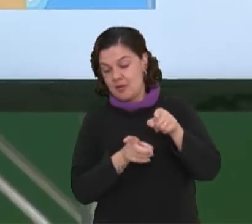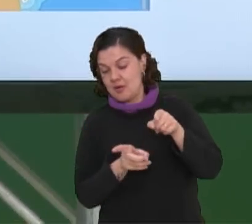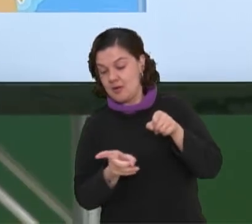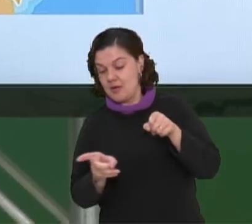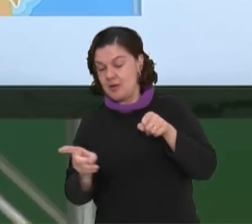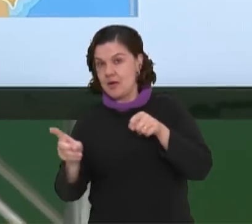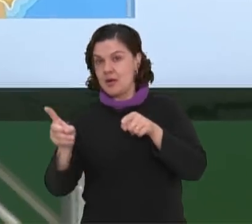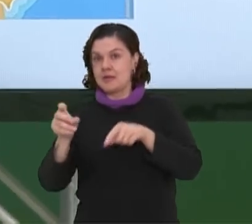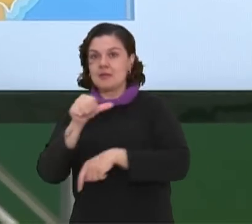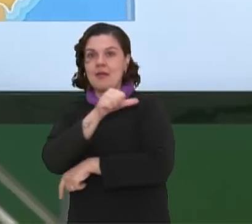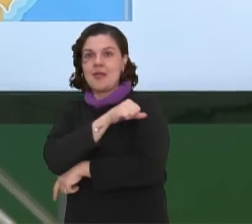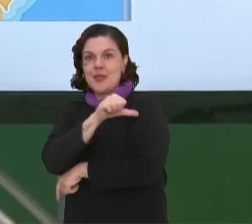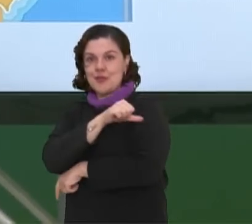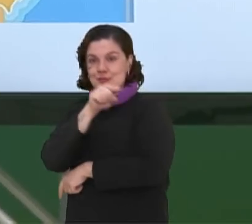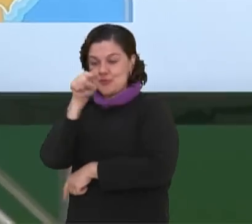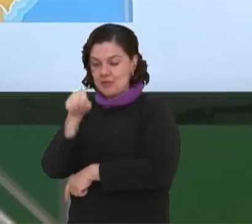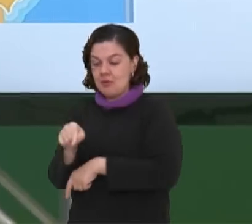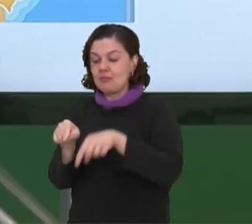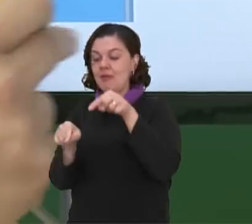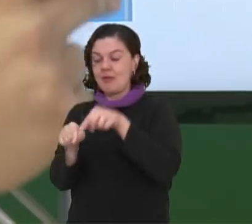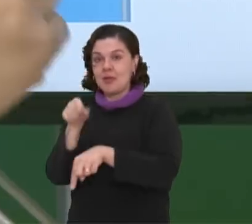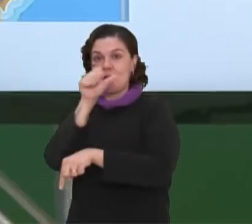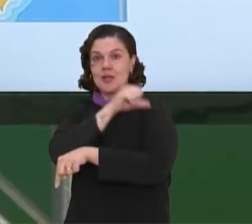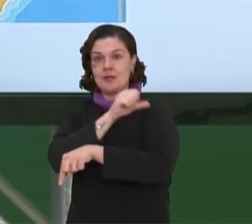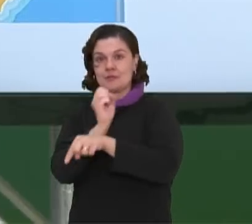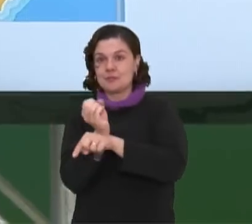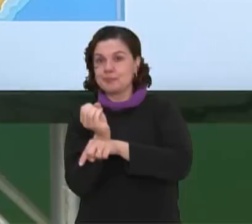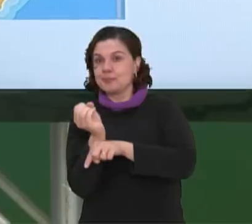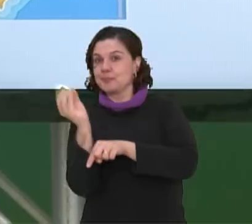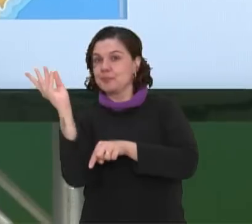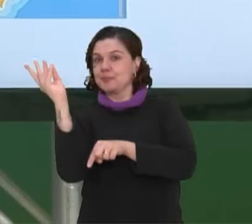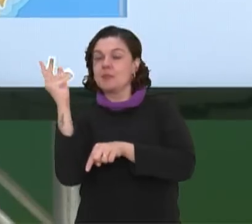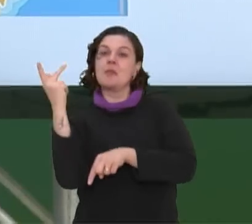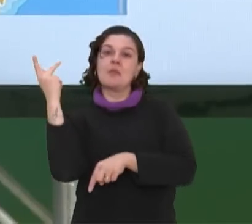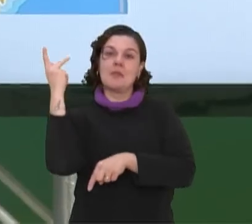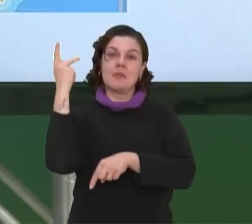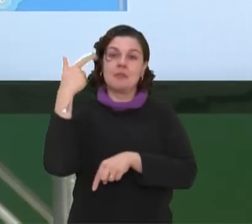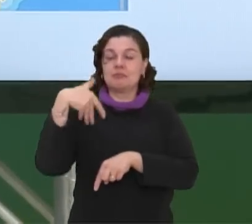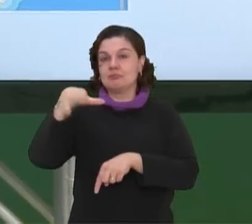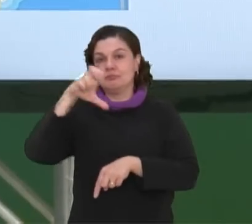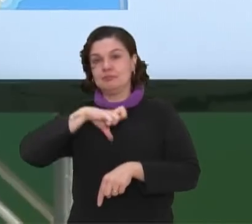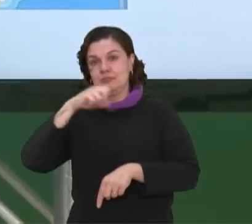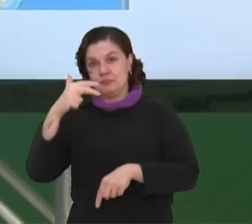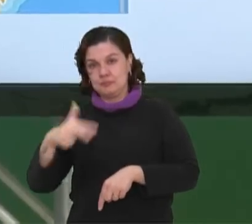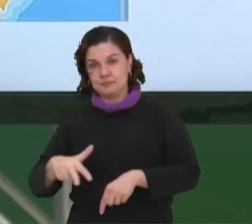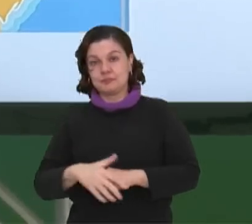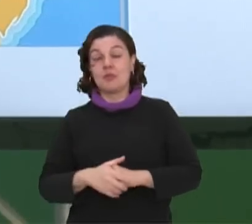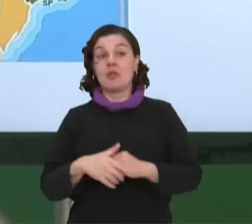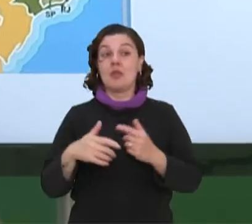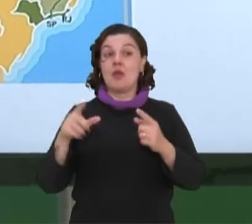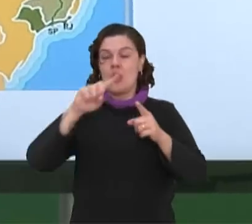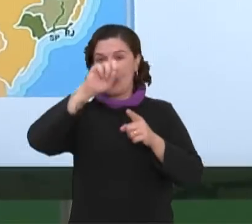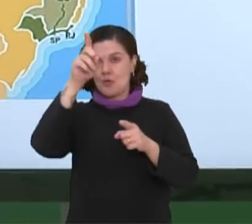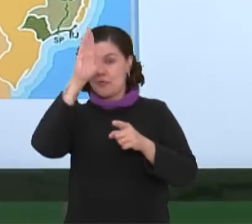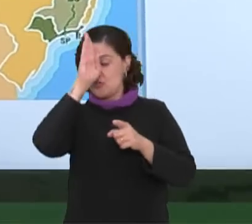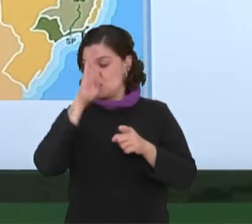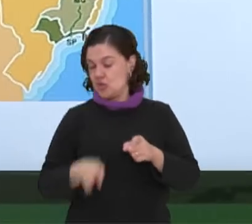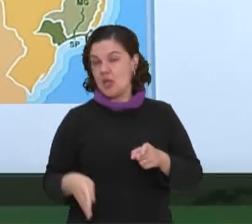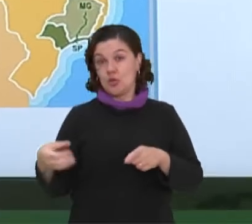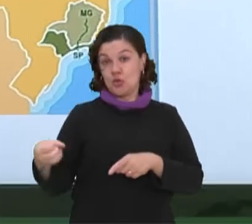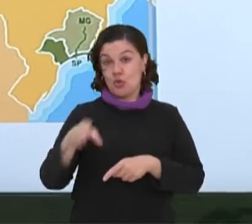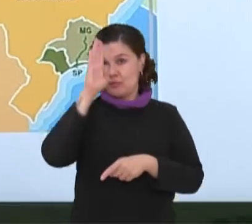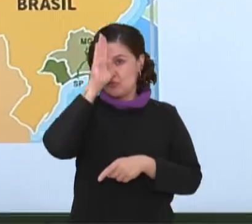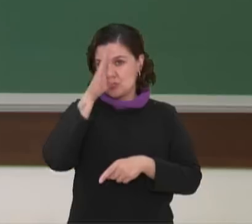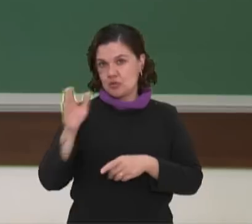o Rio de Janeiro, e daí do porto do Rio de Janeiro, que era então exportado até Portugal. Já o caminho novo